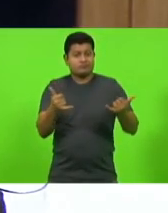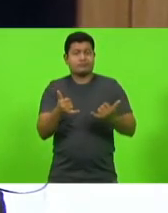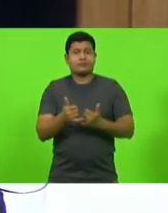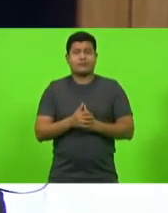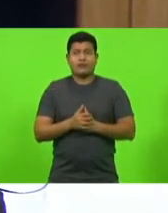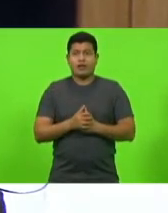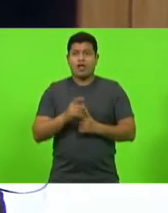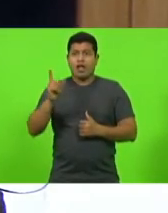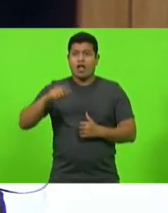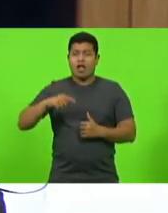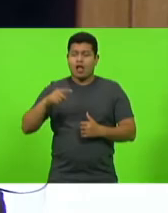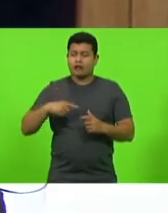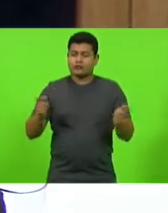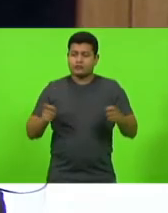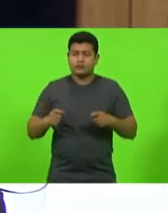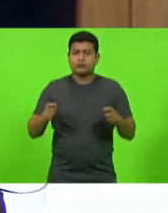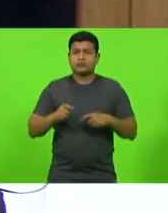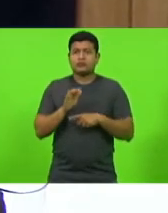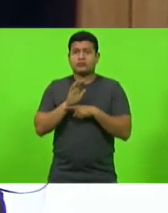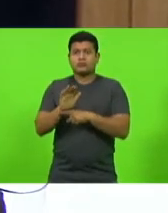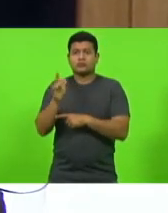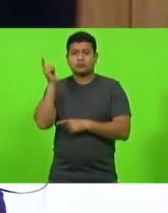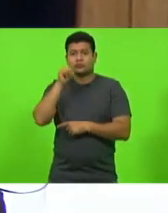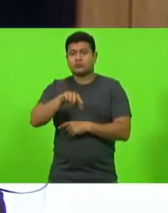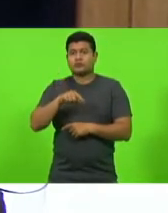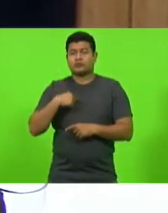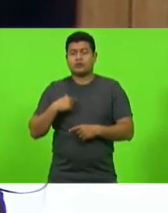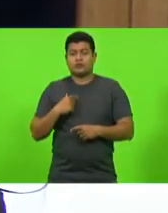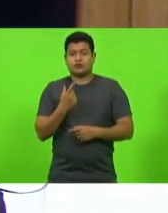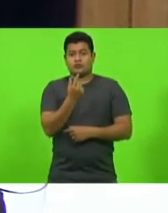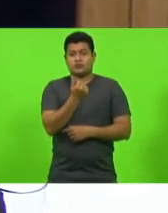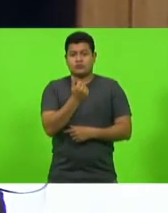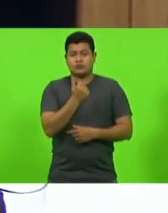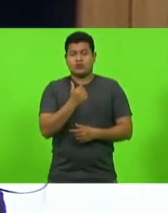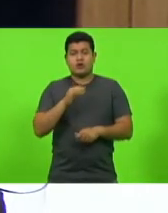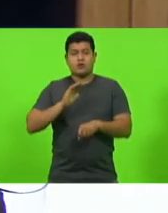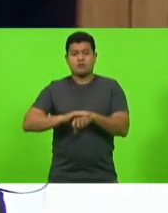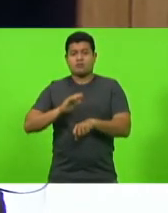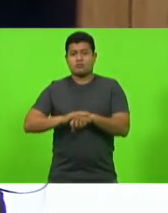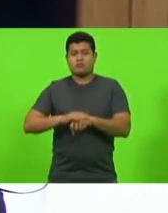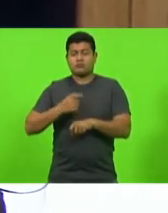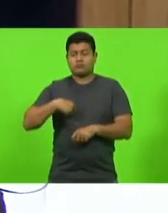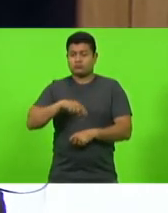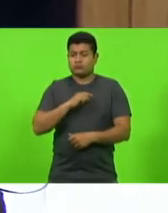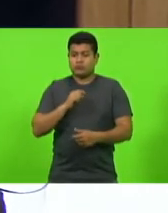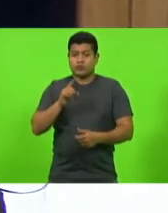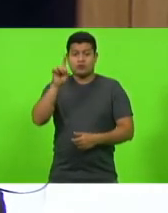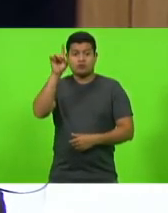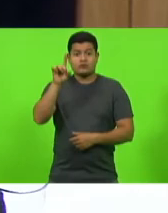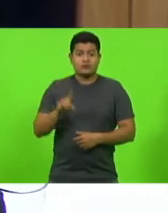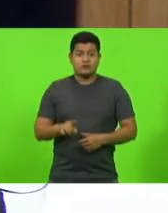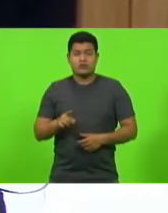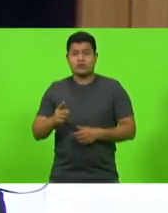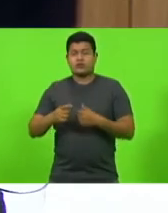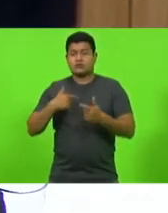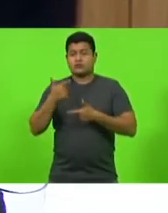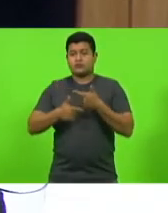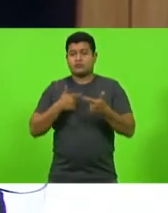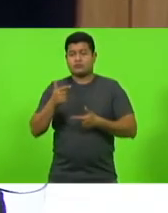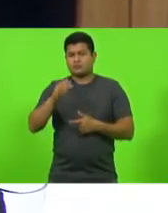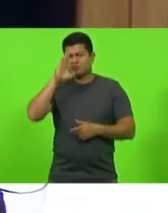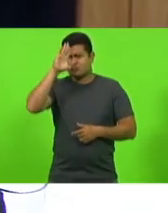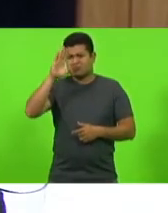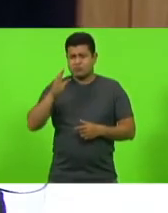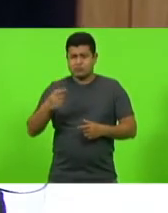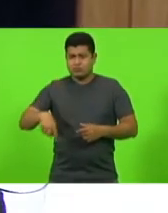é um benefício, é algo que a gente consegue através das emendas impositivas. Claro que não é esse o trabalho principal do deputado estadual. O